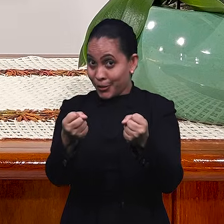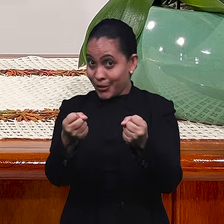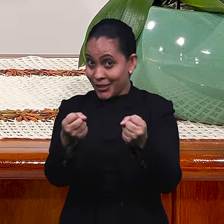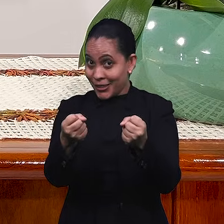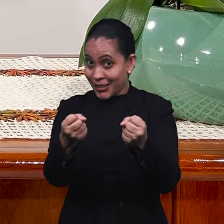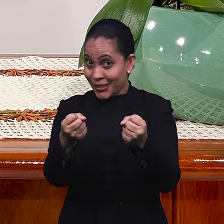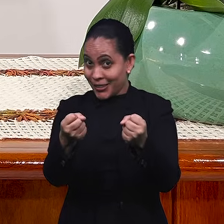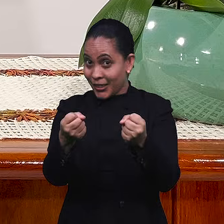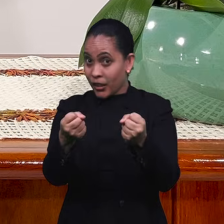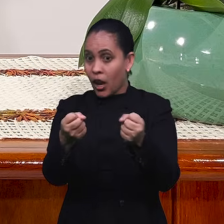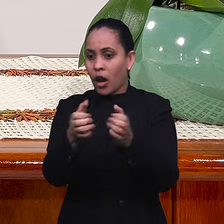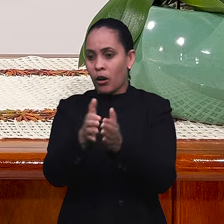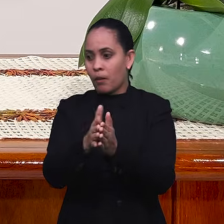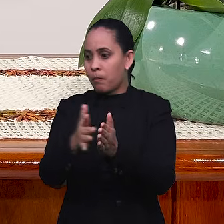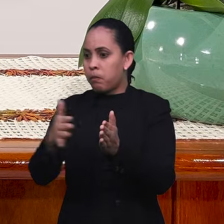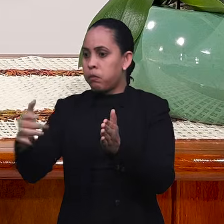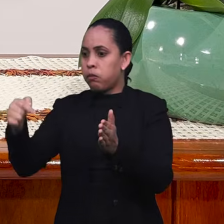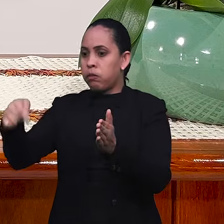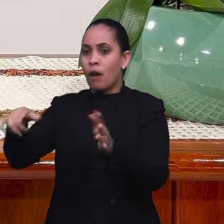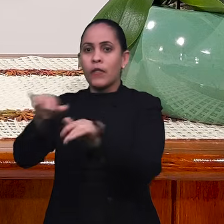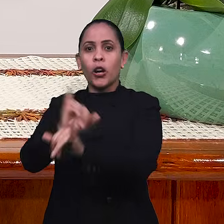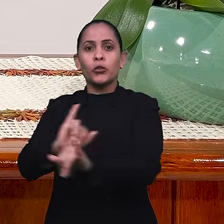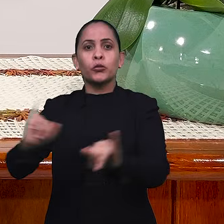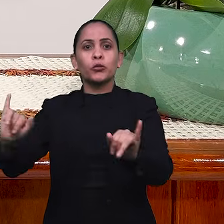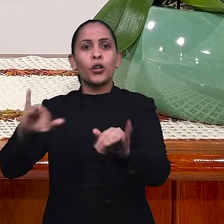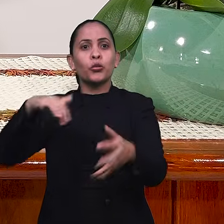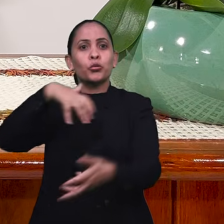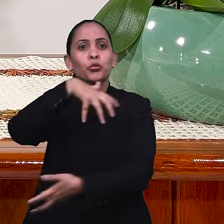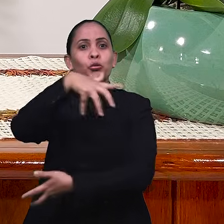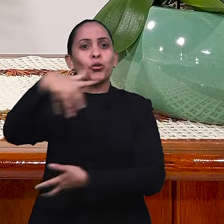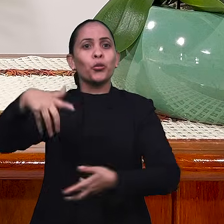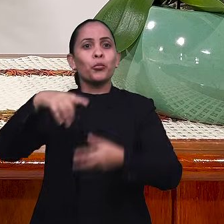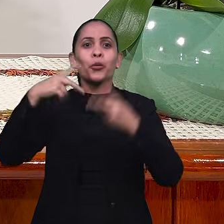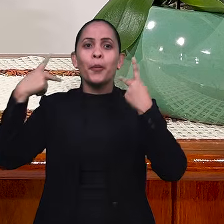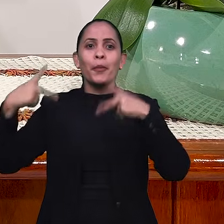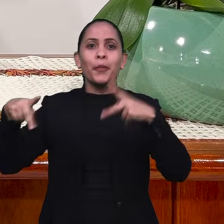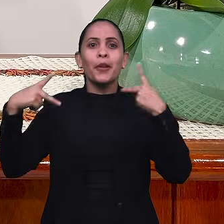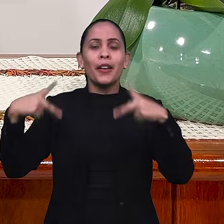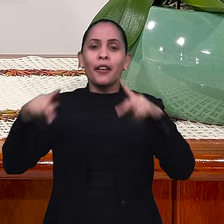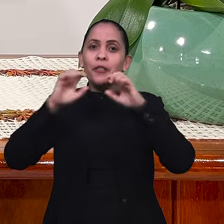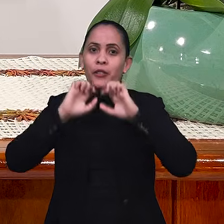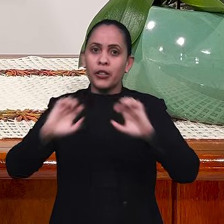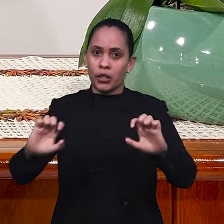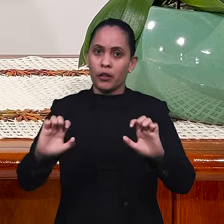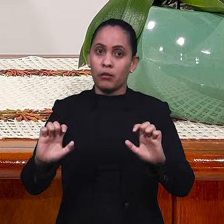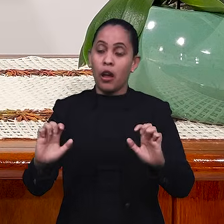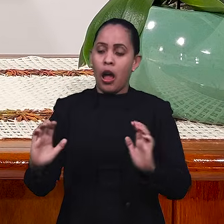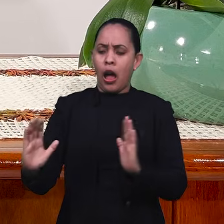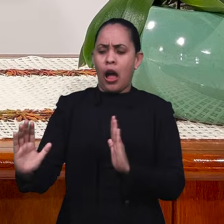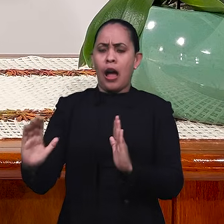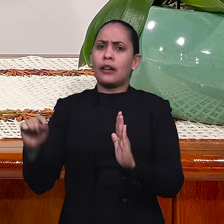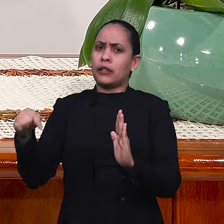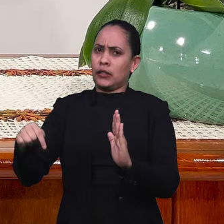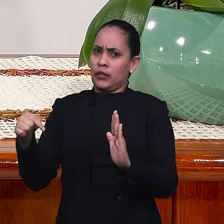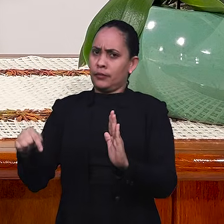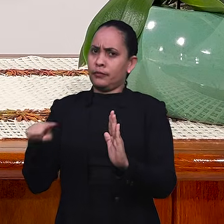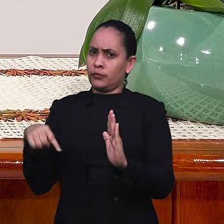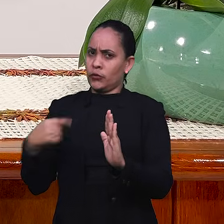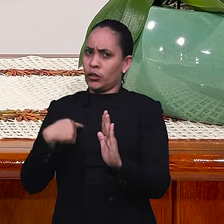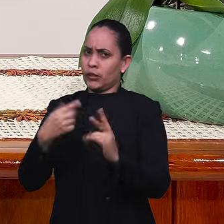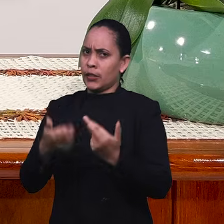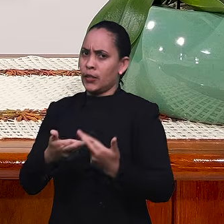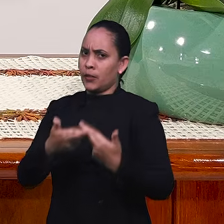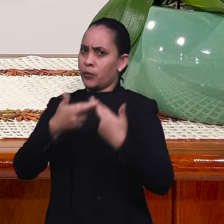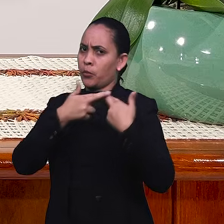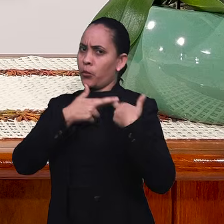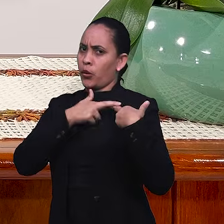o ide por todo mundo pregar o evangelho. E é aí que está o nosso assunto. A instrumentalidade, então,